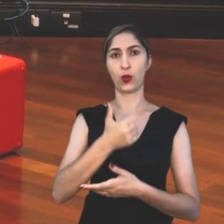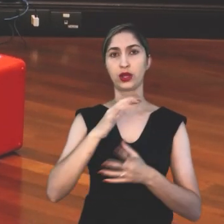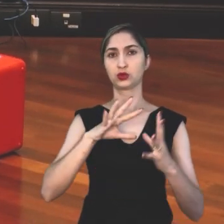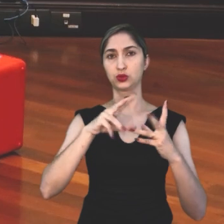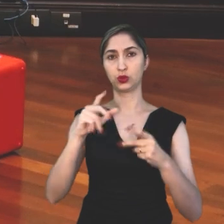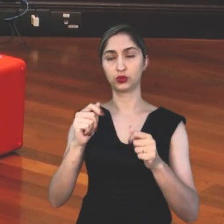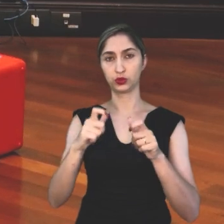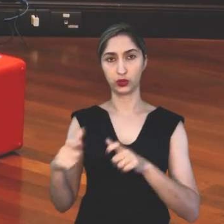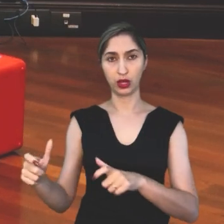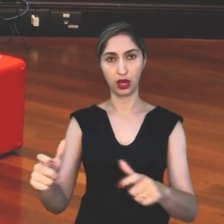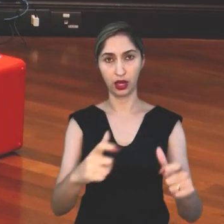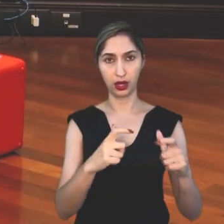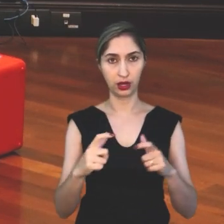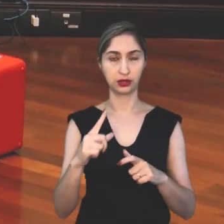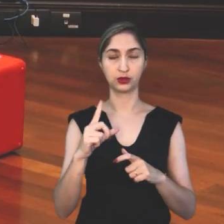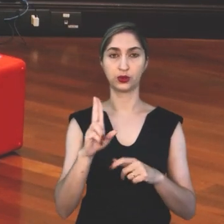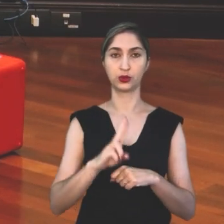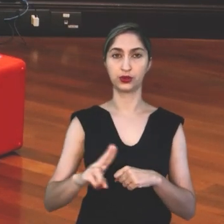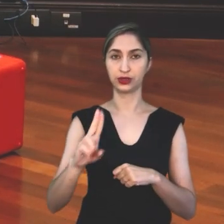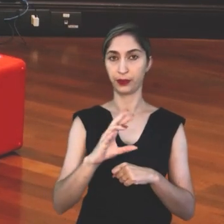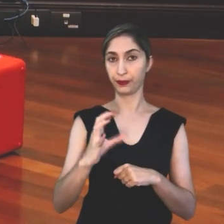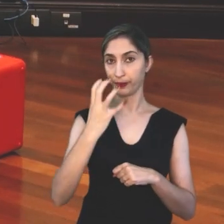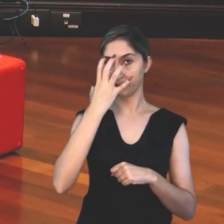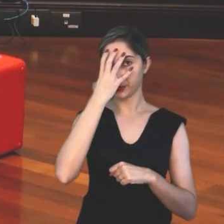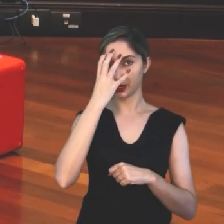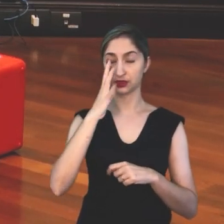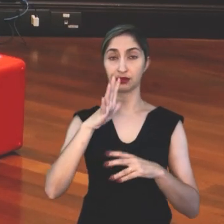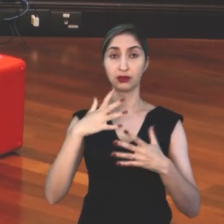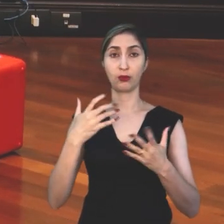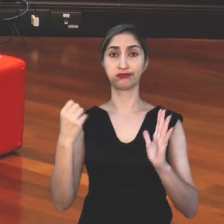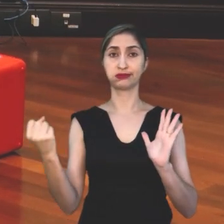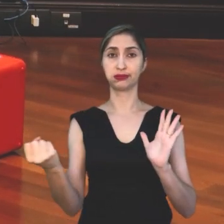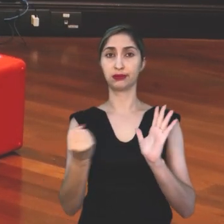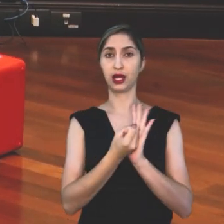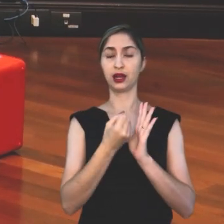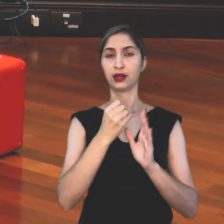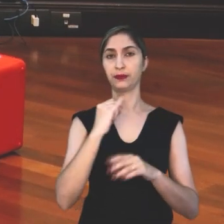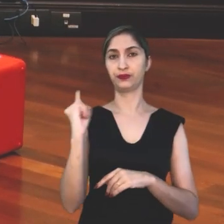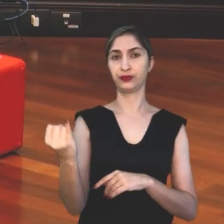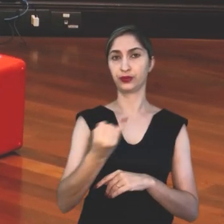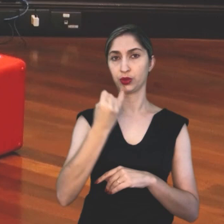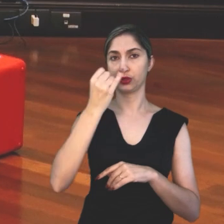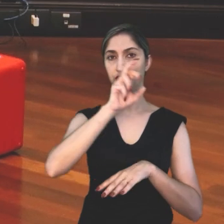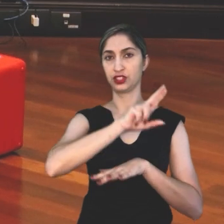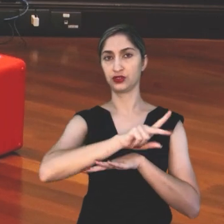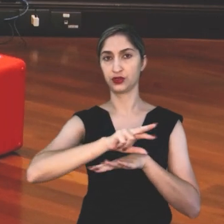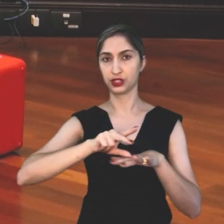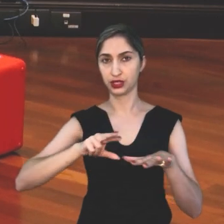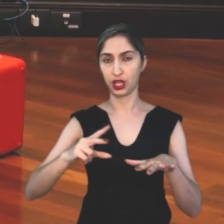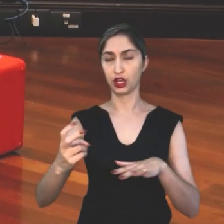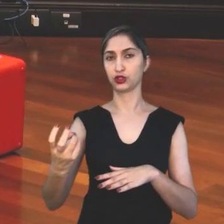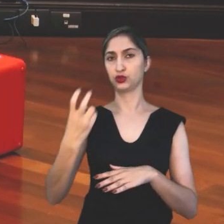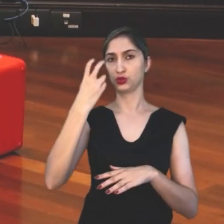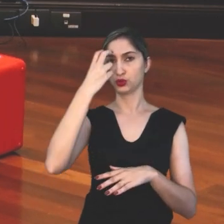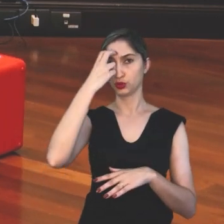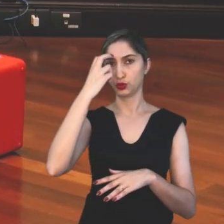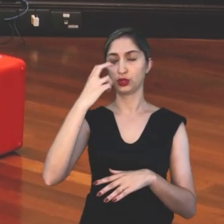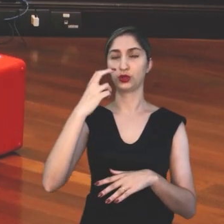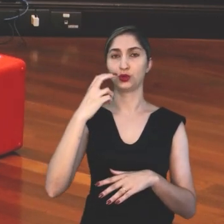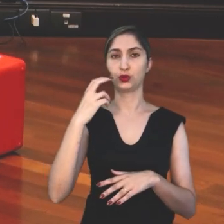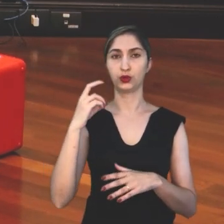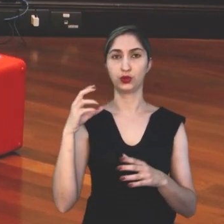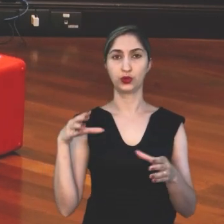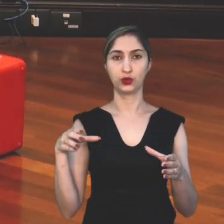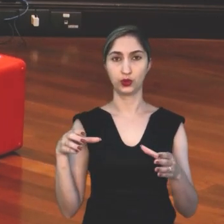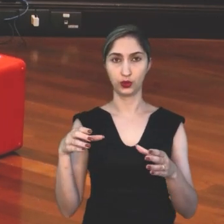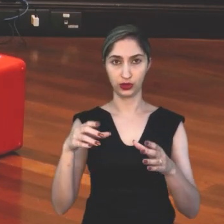quase no continente inteiro. Então, assim, a gente consegue pegar como um objeto que é um bom símbolo dessa